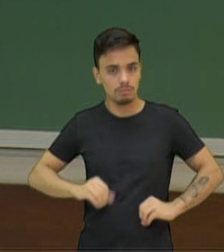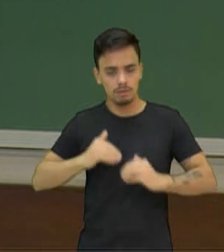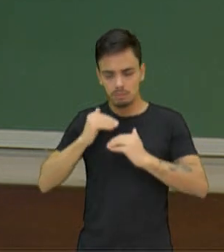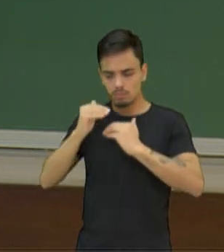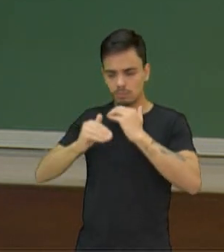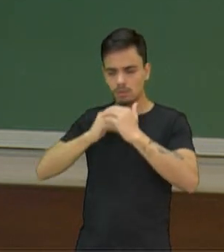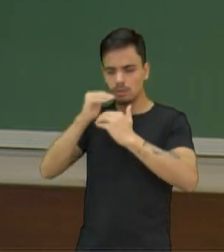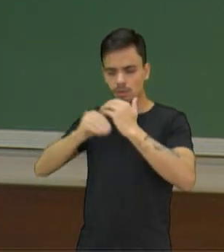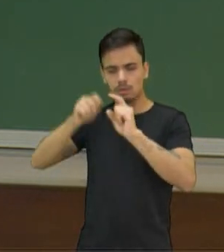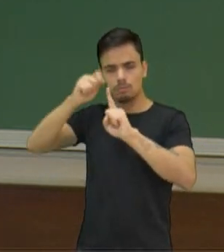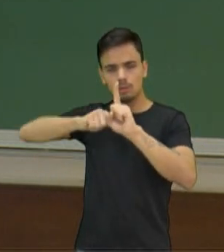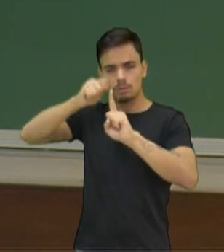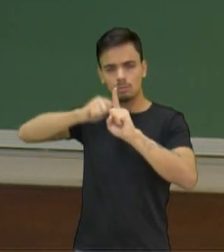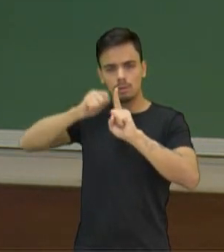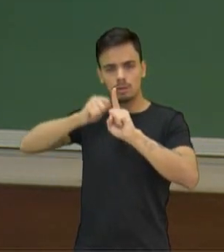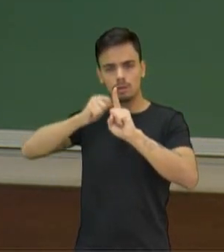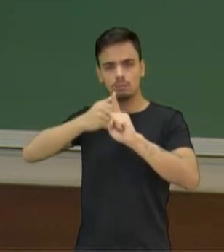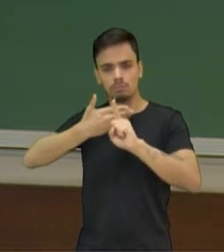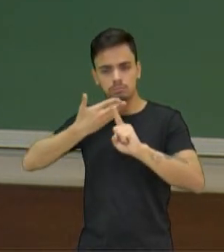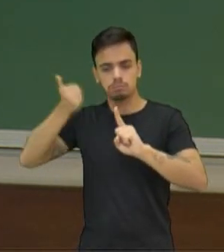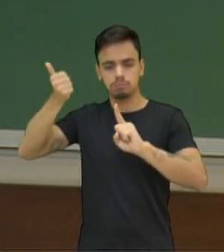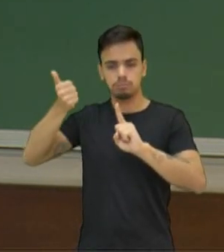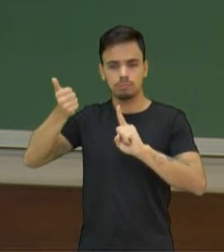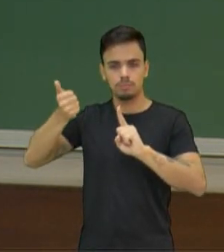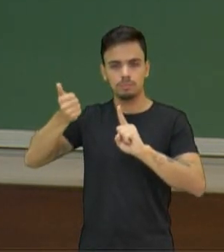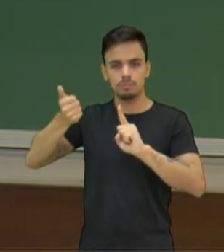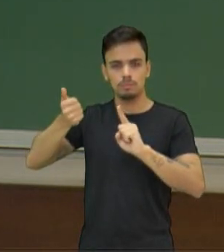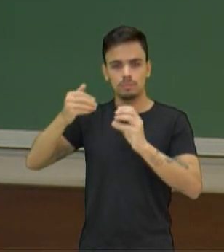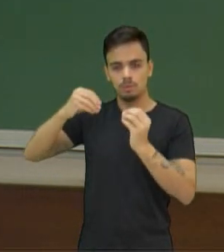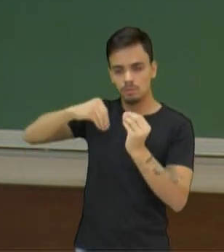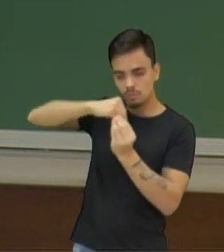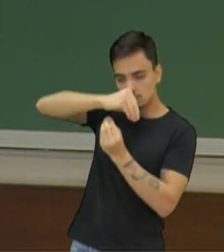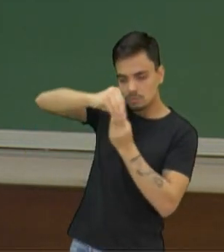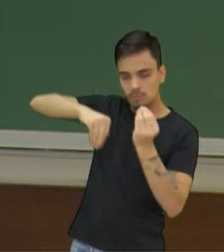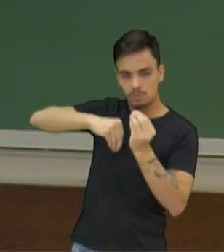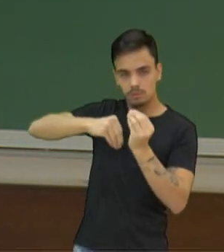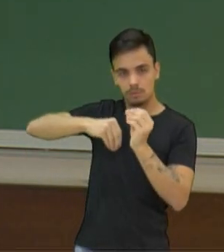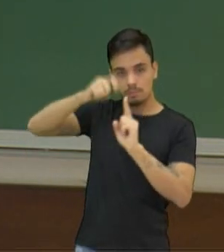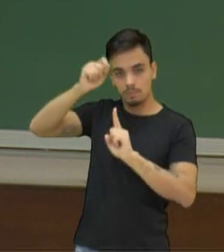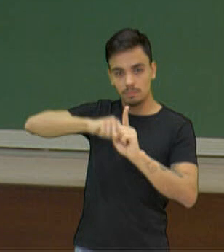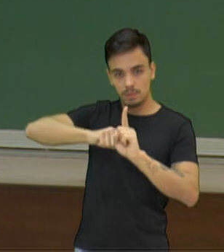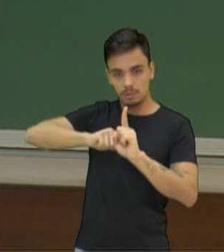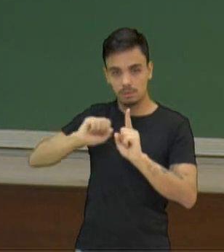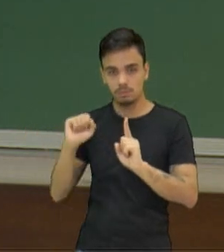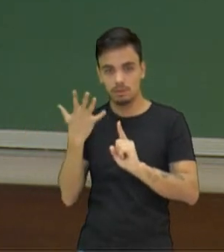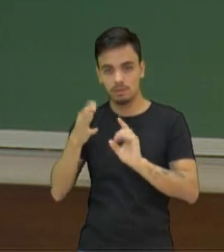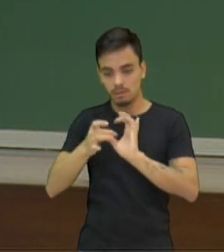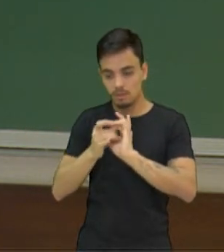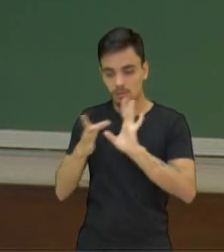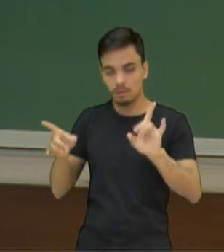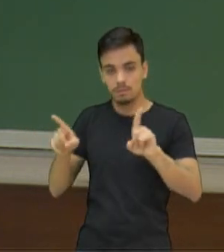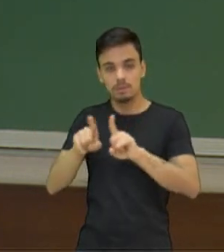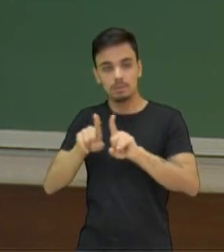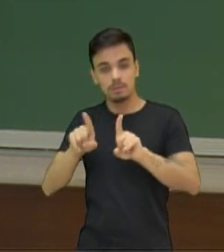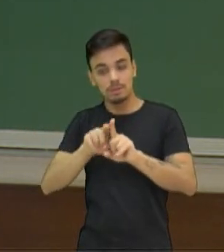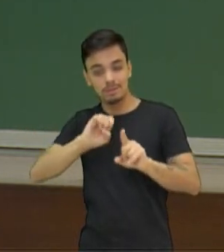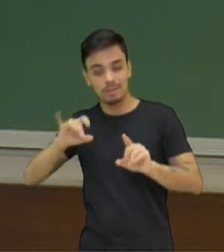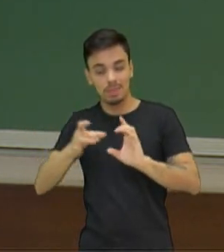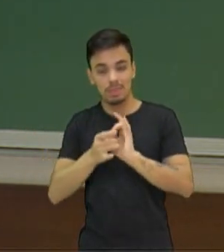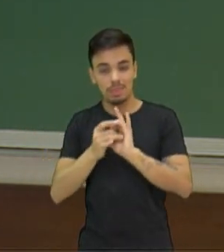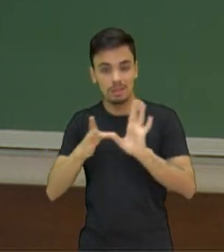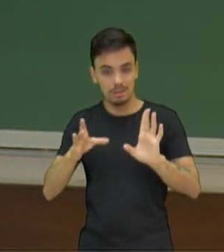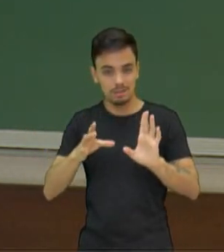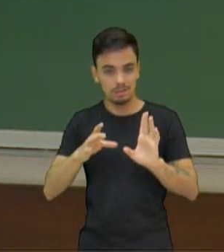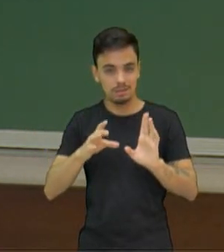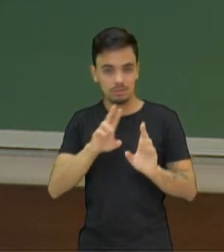No ciclo menstrual ela libera esse ovócito para ser fecundado. Caso haja fecundação, ocorre o processo que a gente vai chamar